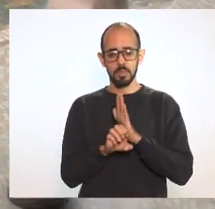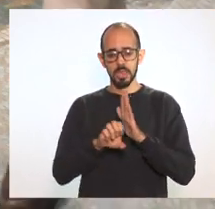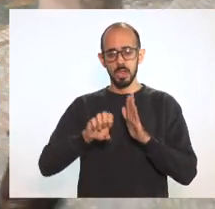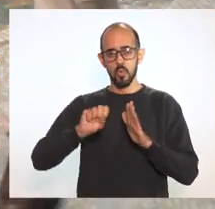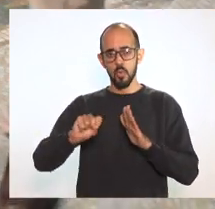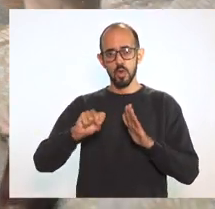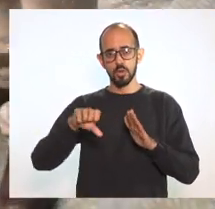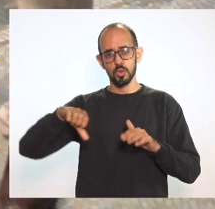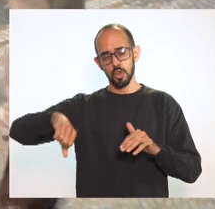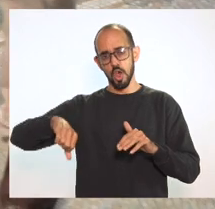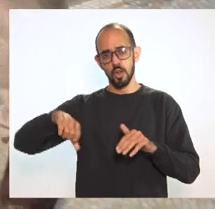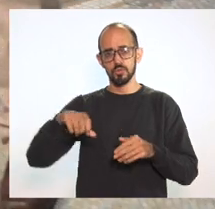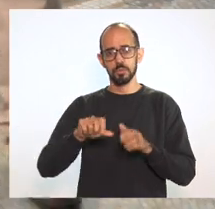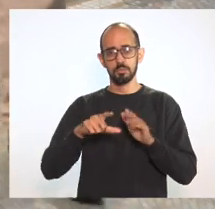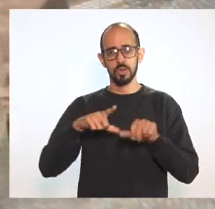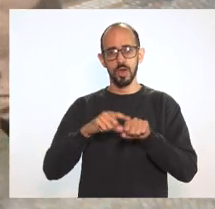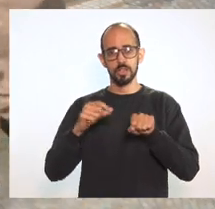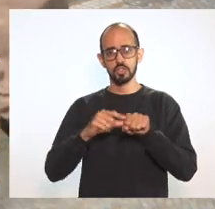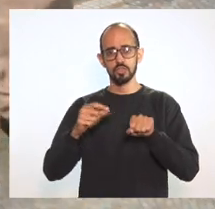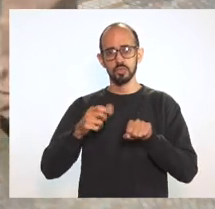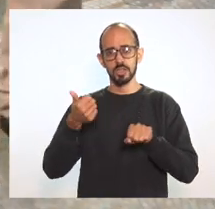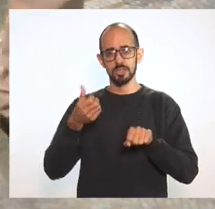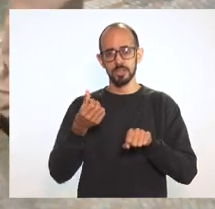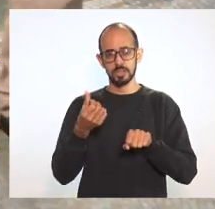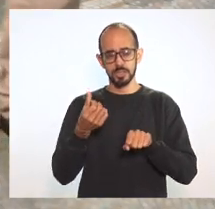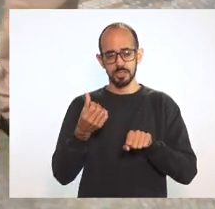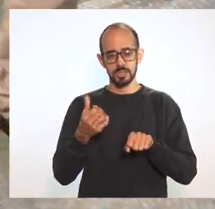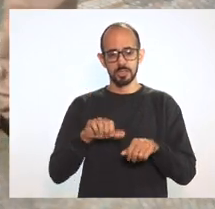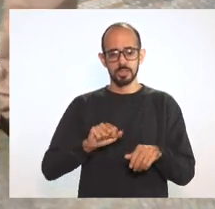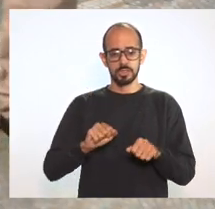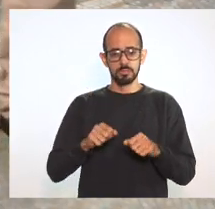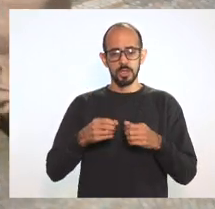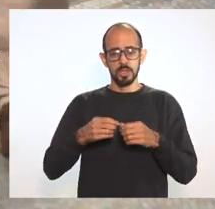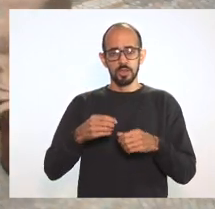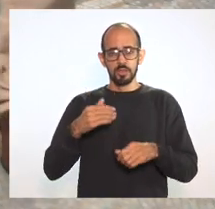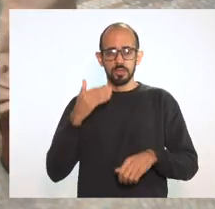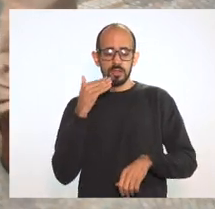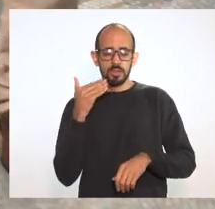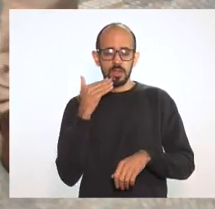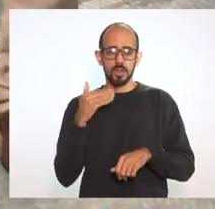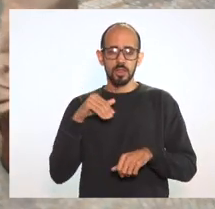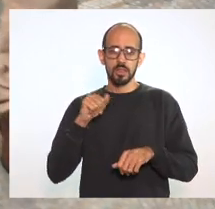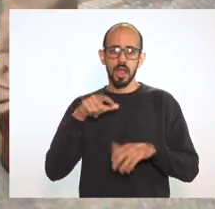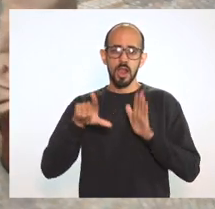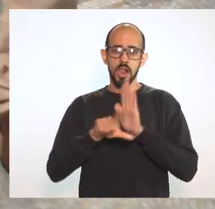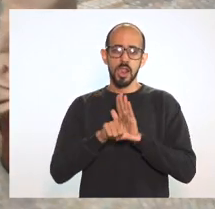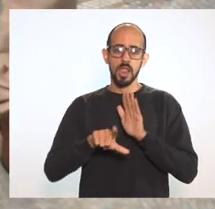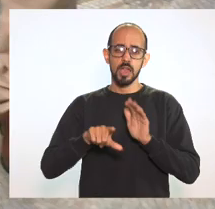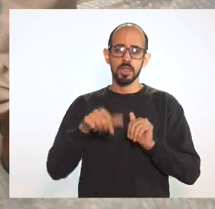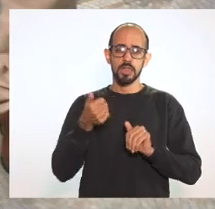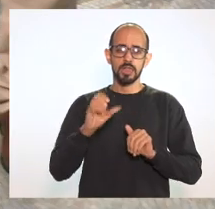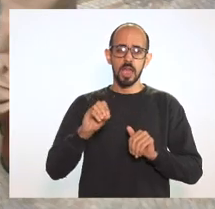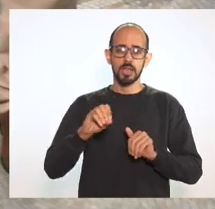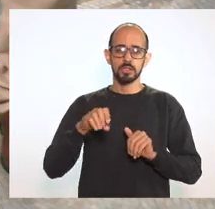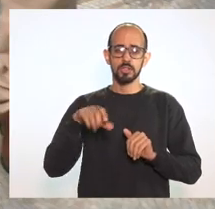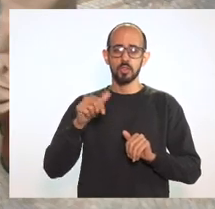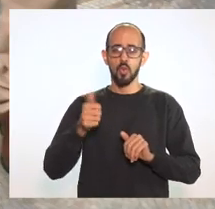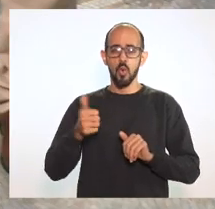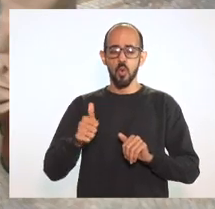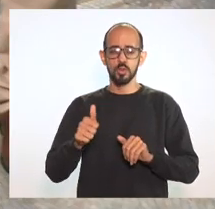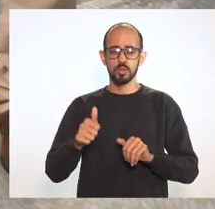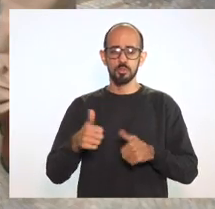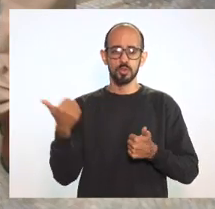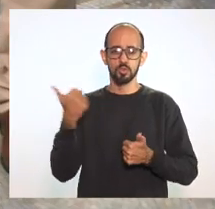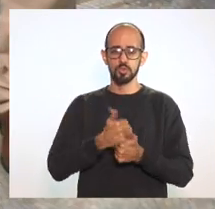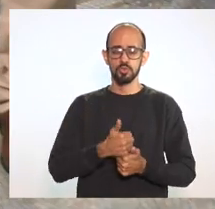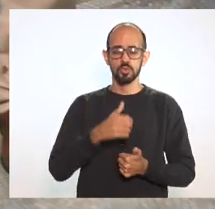artigo 16 da lei alterada. Pela prejudicabilidade das emendas 10 e 11, pelo substitutivo da CCJ.